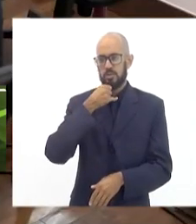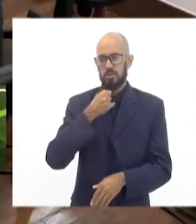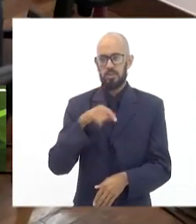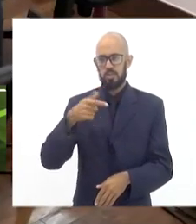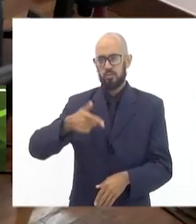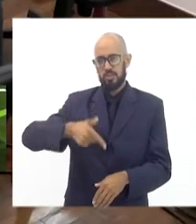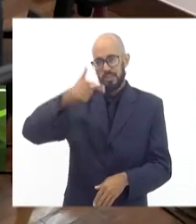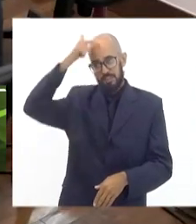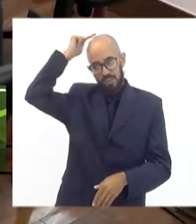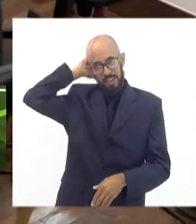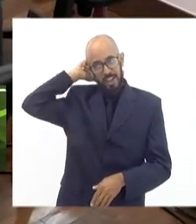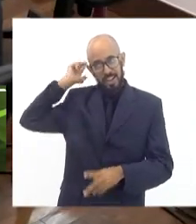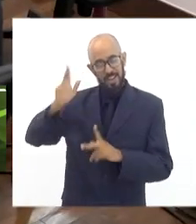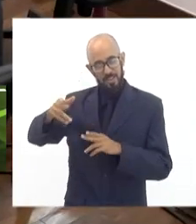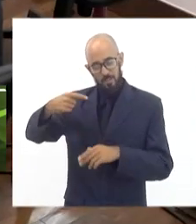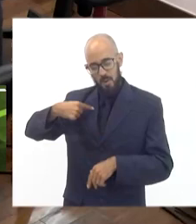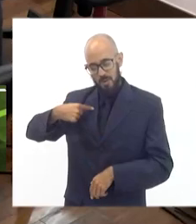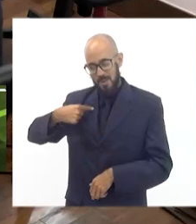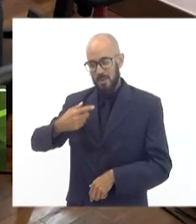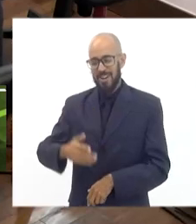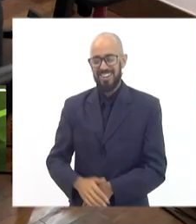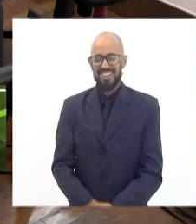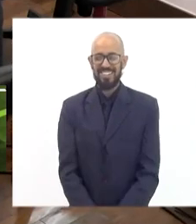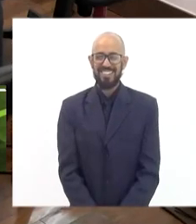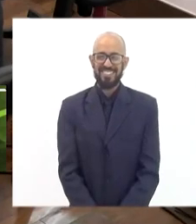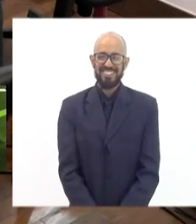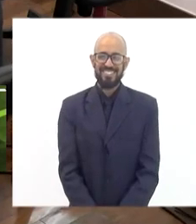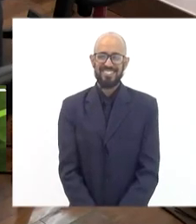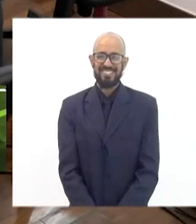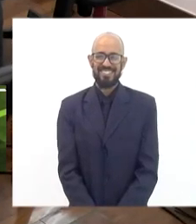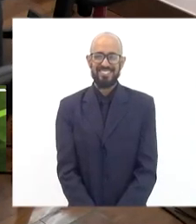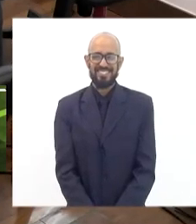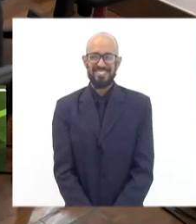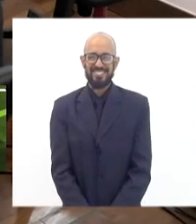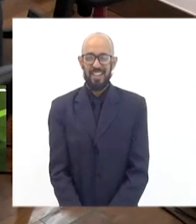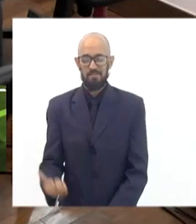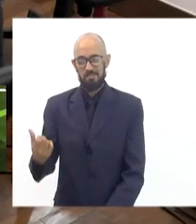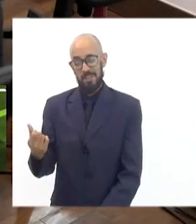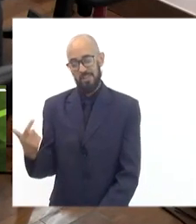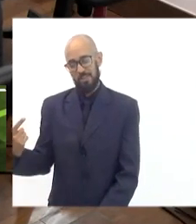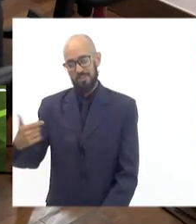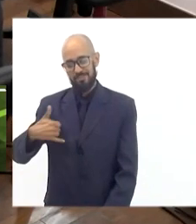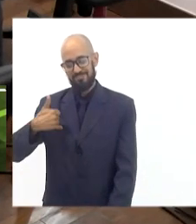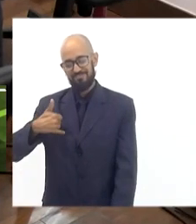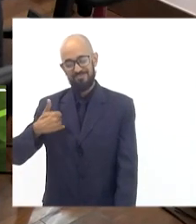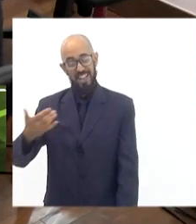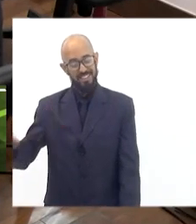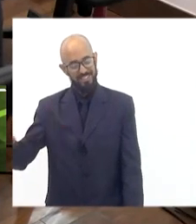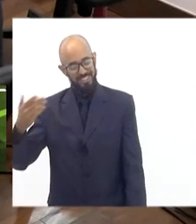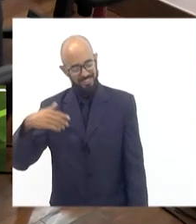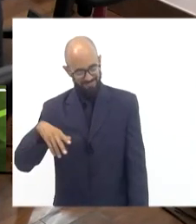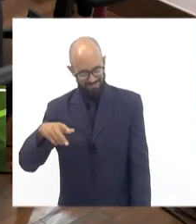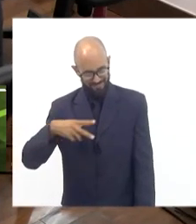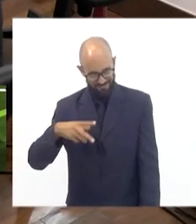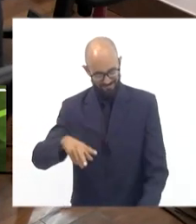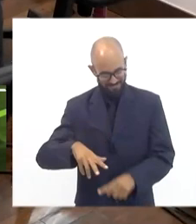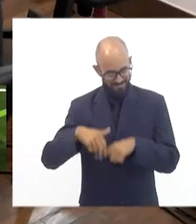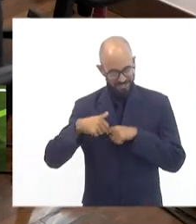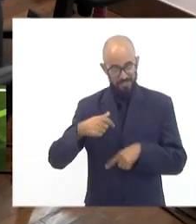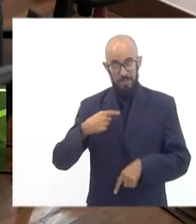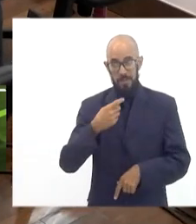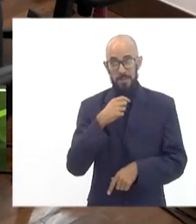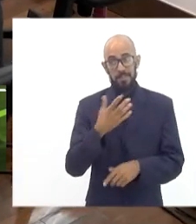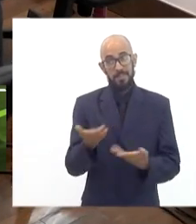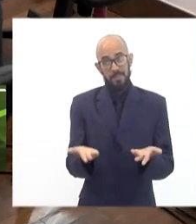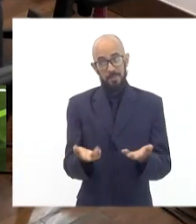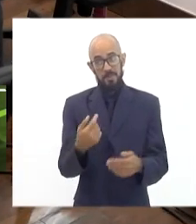ficando careca como eu 62 de idade mas é o seu 62 de idade perto dos